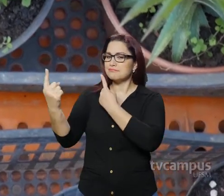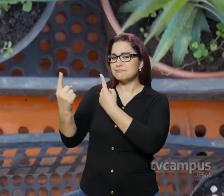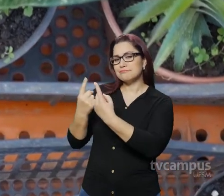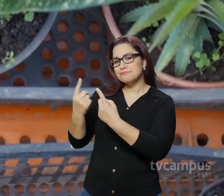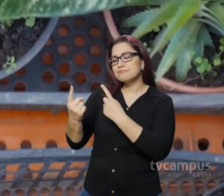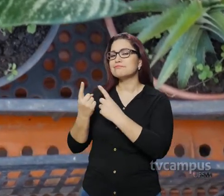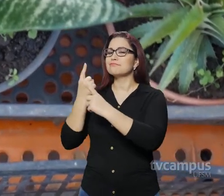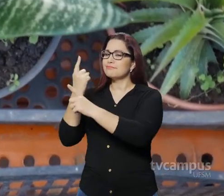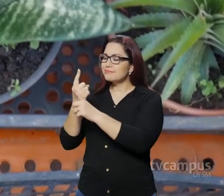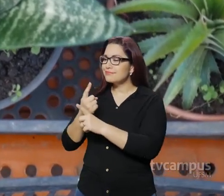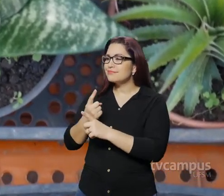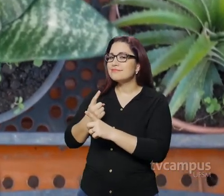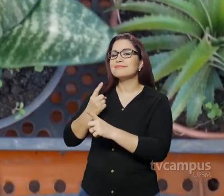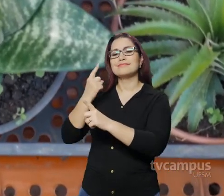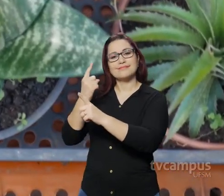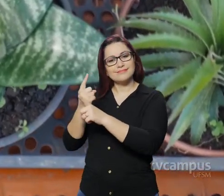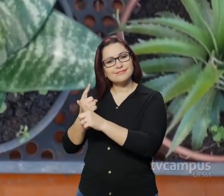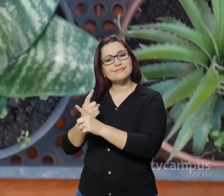né?